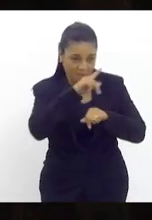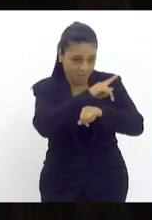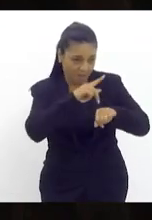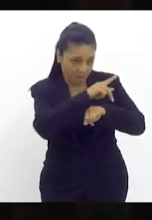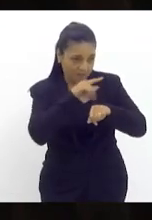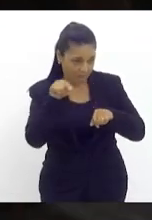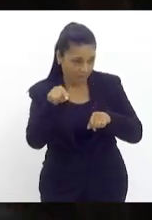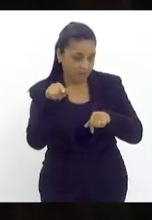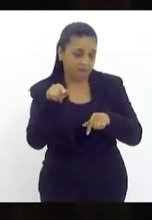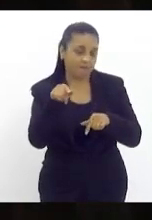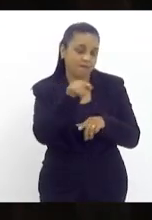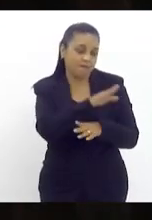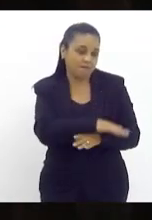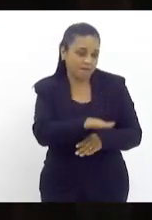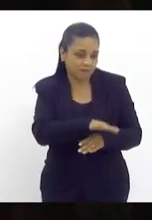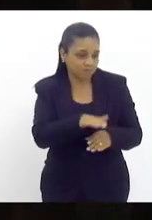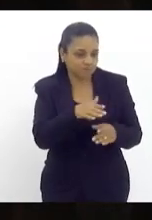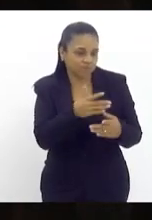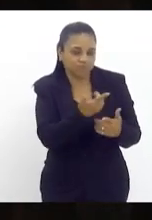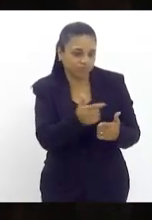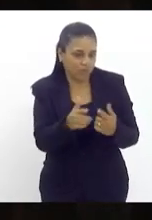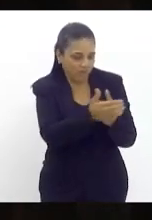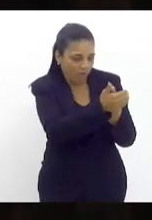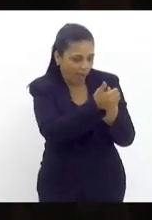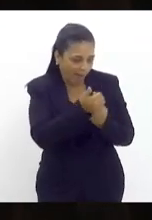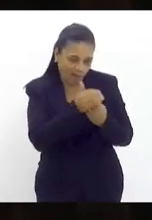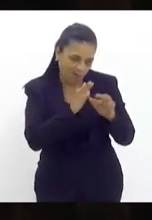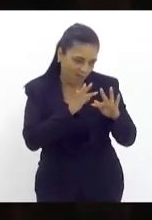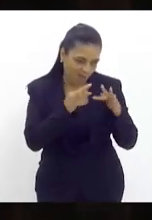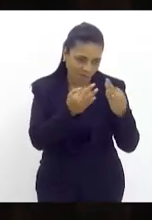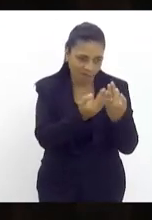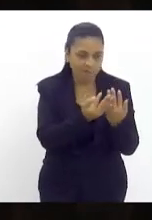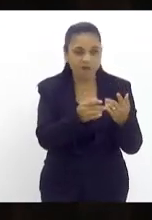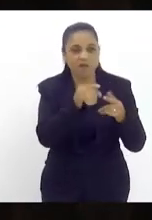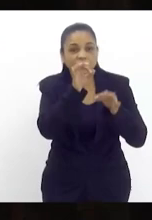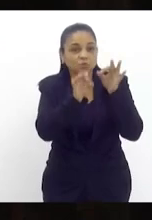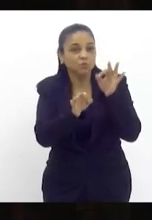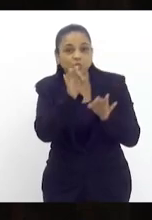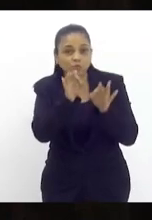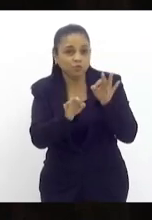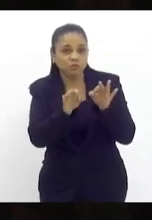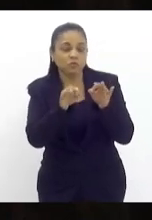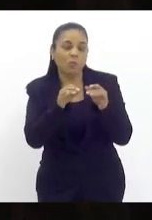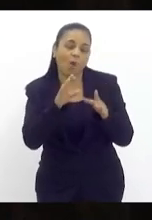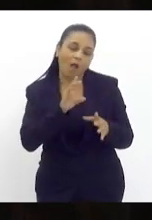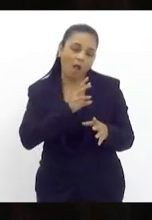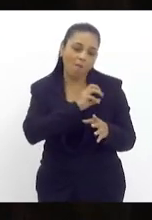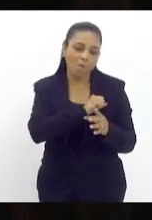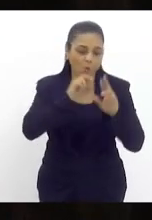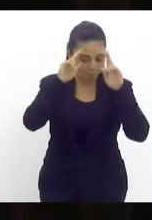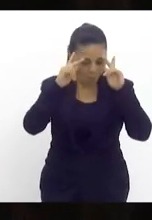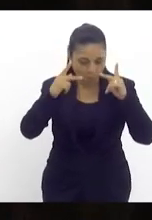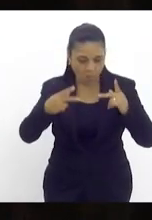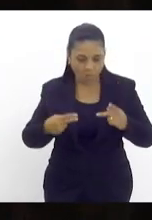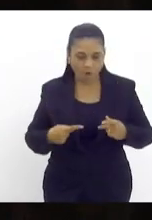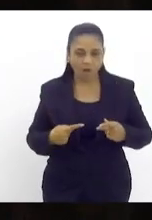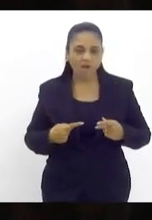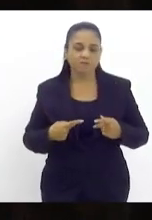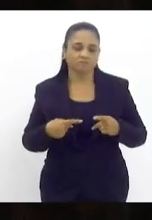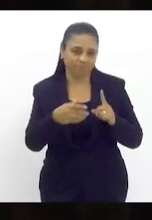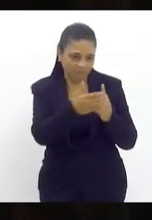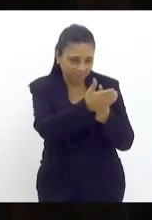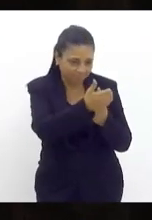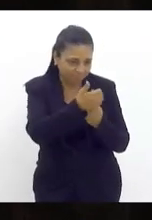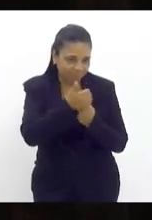teve... um acolhimento na família, sempre uma questão de justiça, o amor humano que é construído, não é?